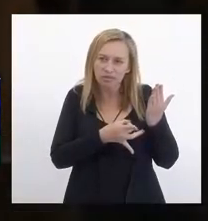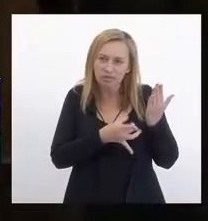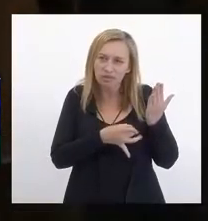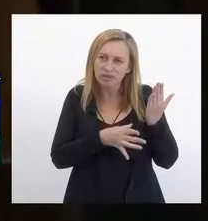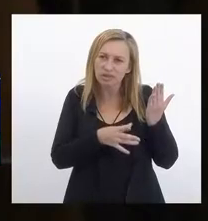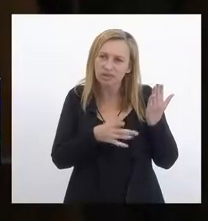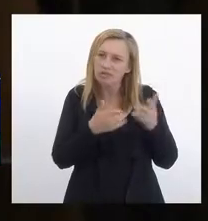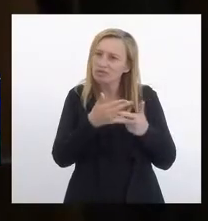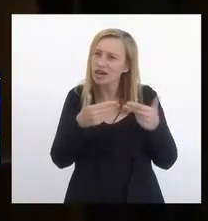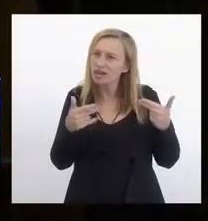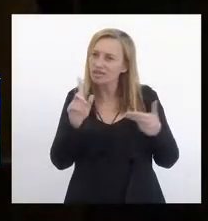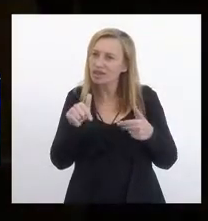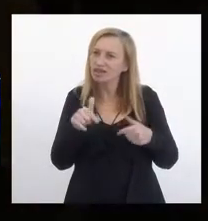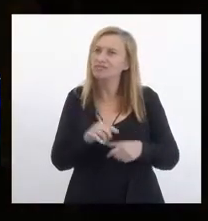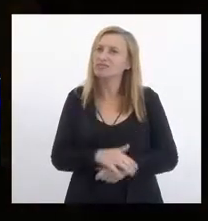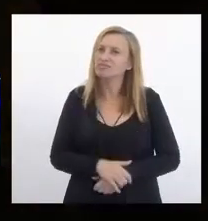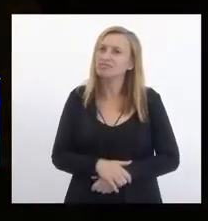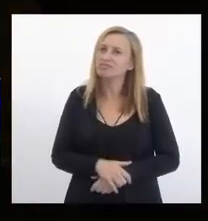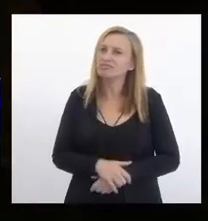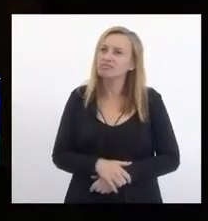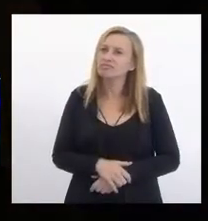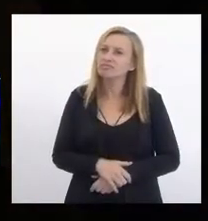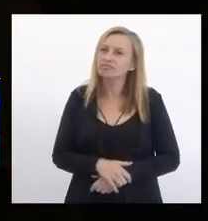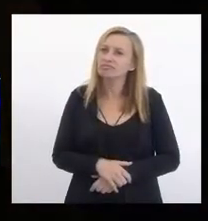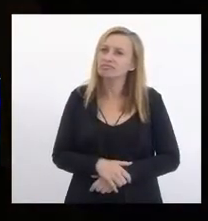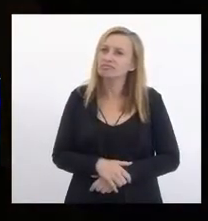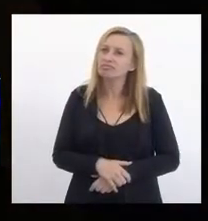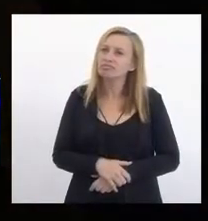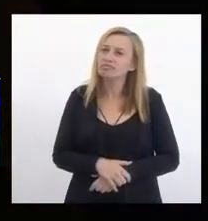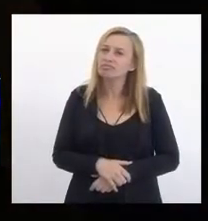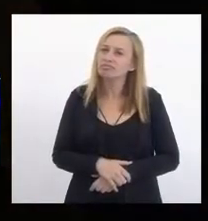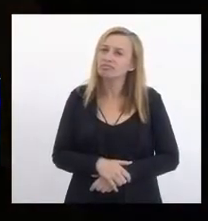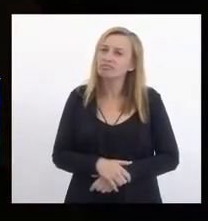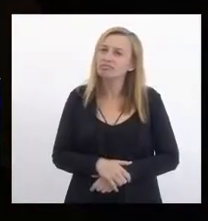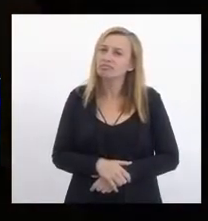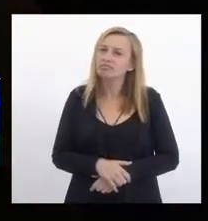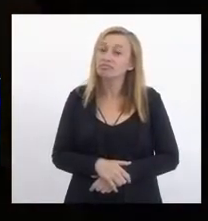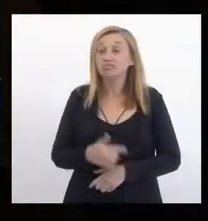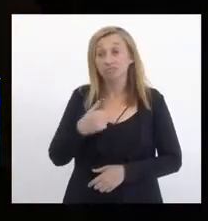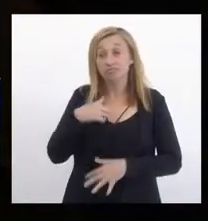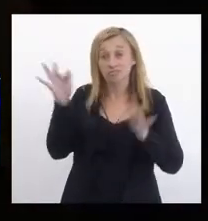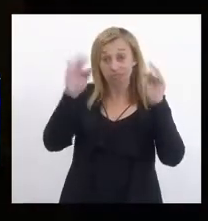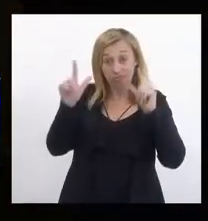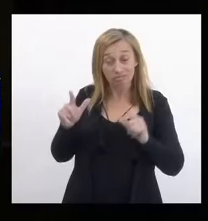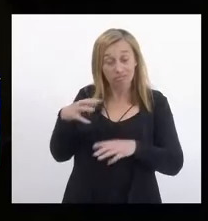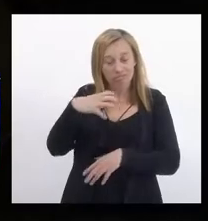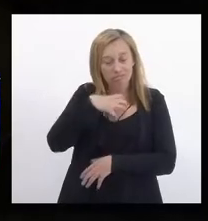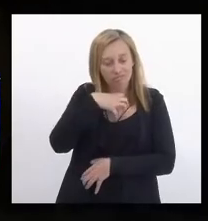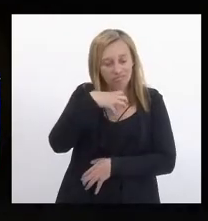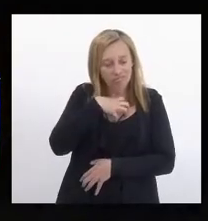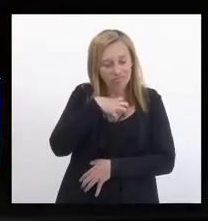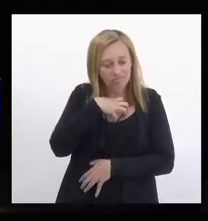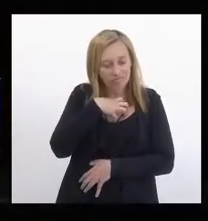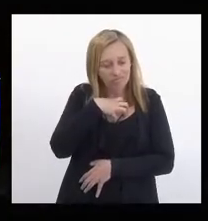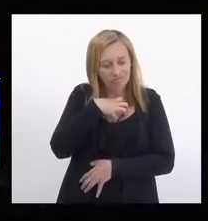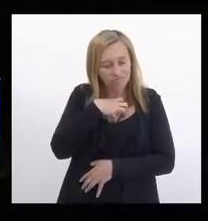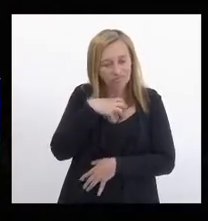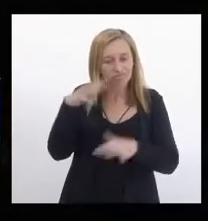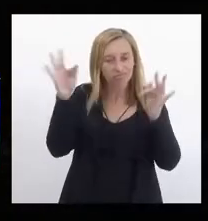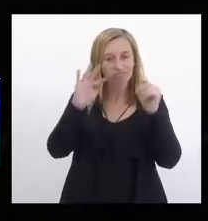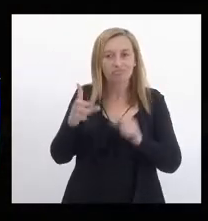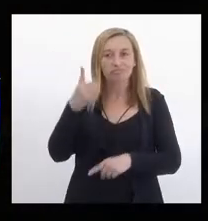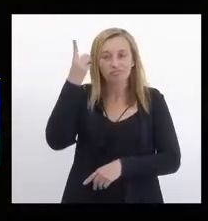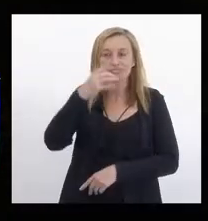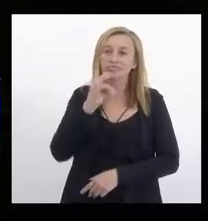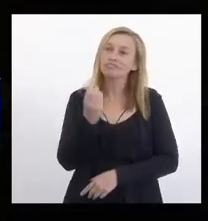São bastante, né? Estou passando até rápido. E eu fico feliz e me sinto honrada, deputada Marta